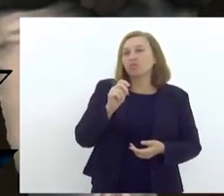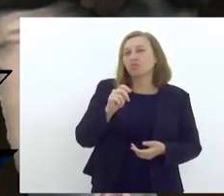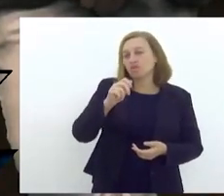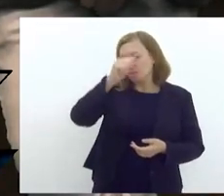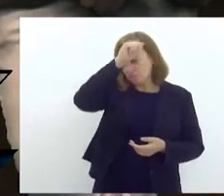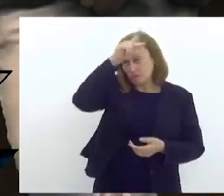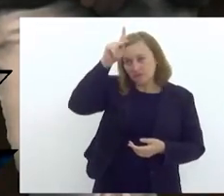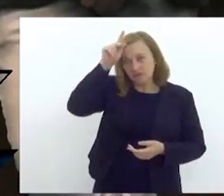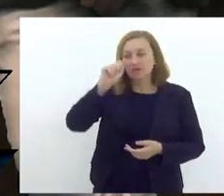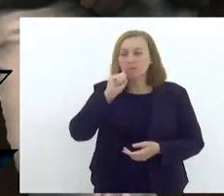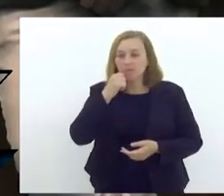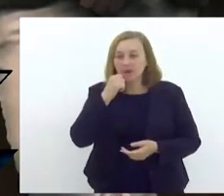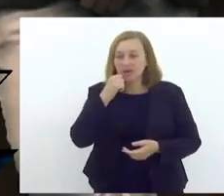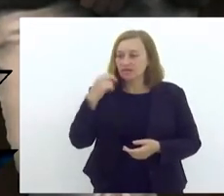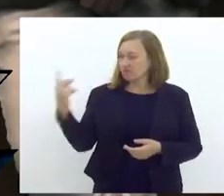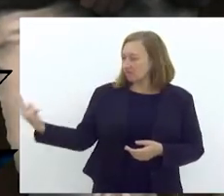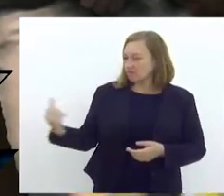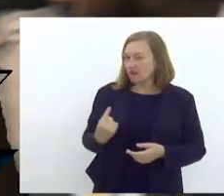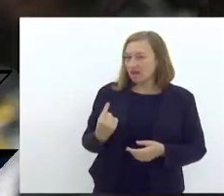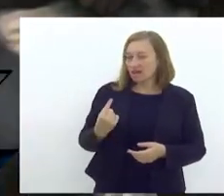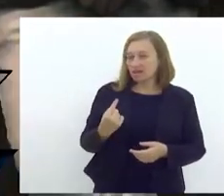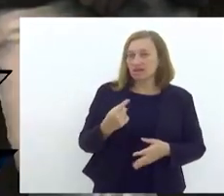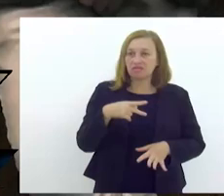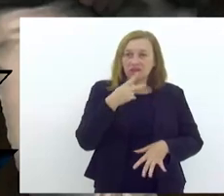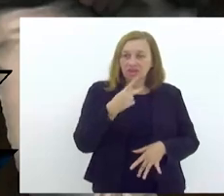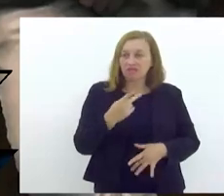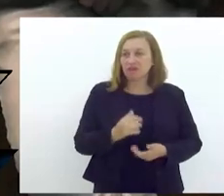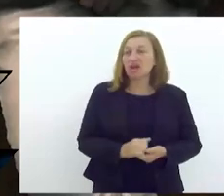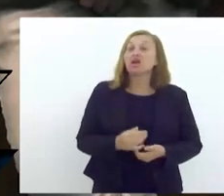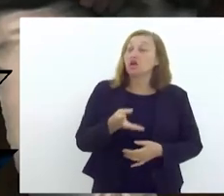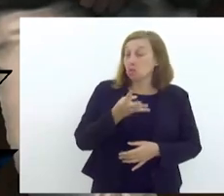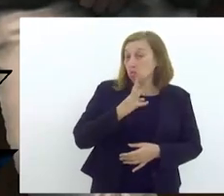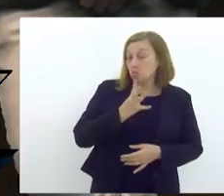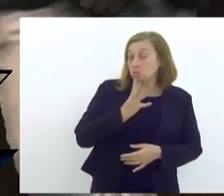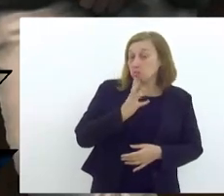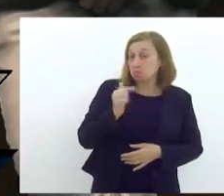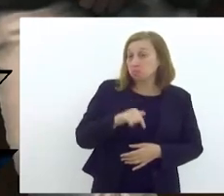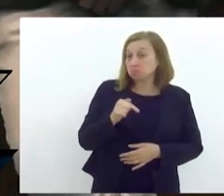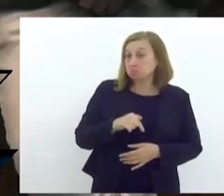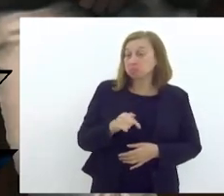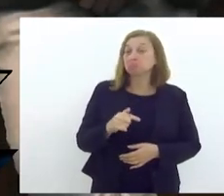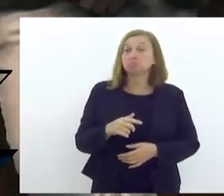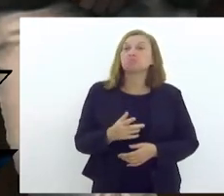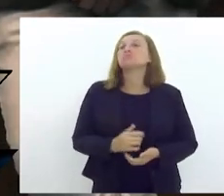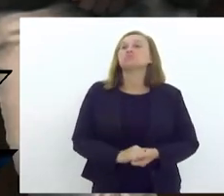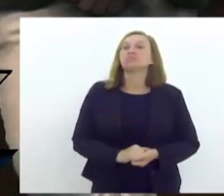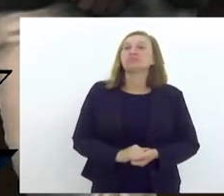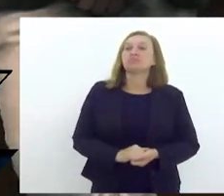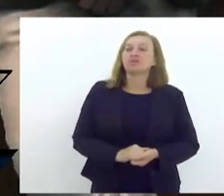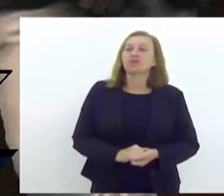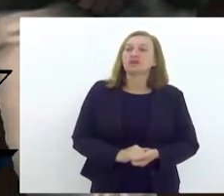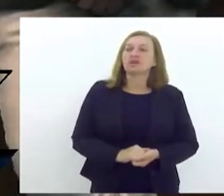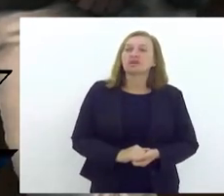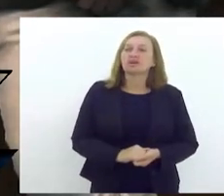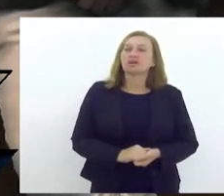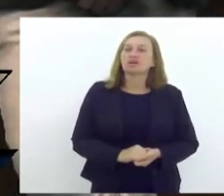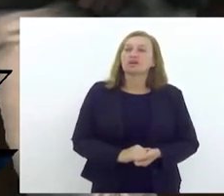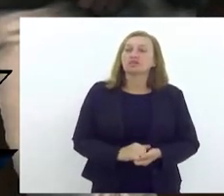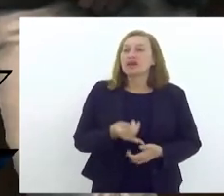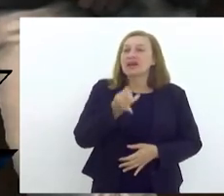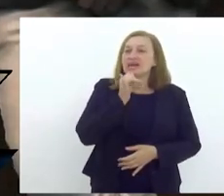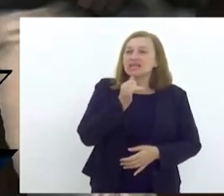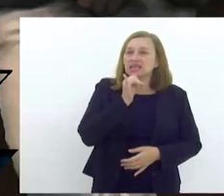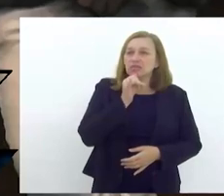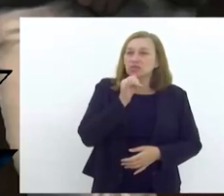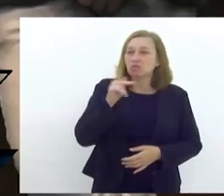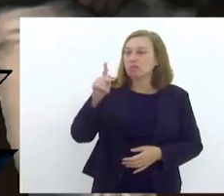e mais uma vez por incrível que isso possa parecer que era o reconhecer aqui a maturidade política e por exemplo